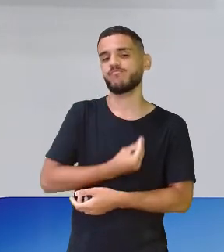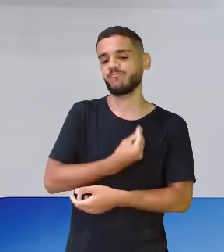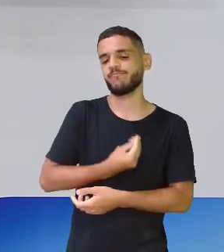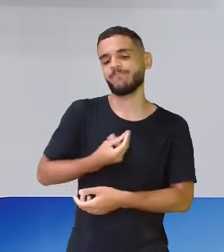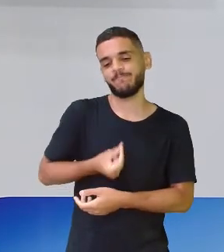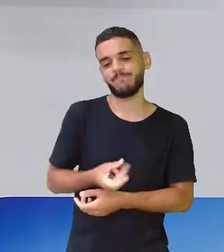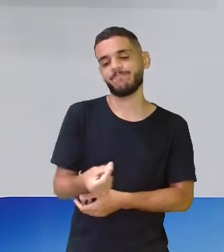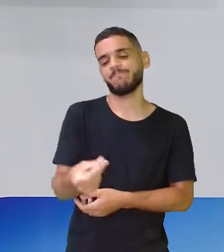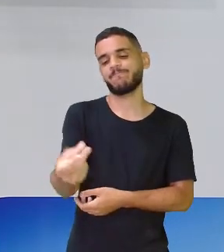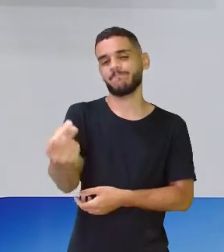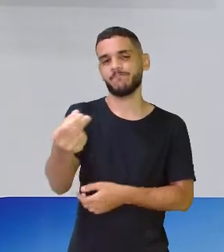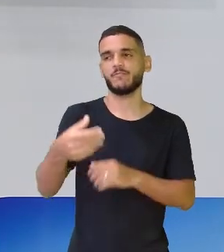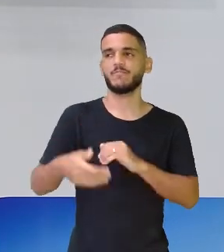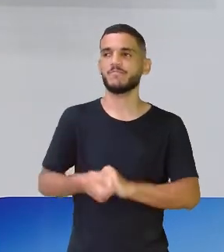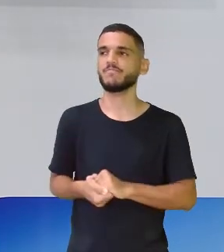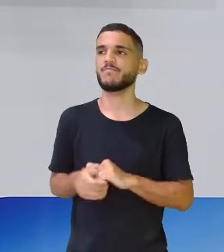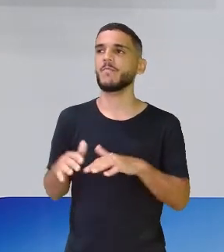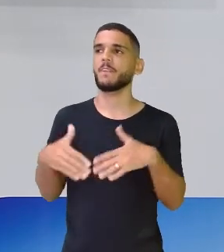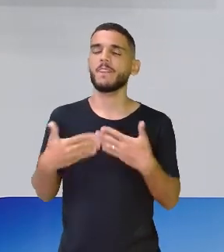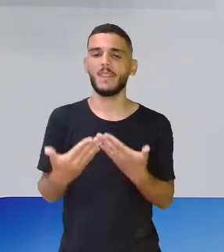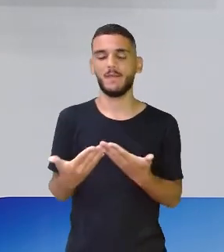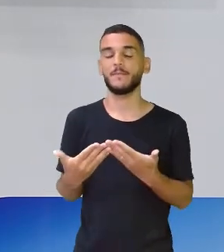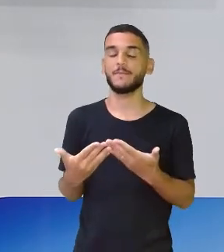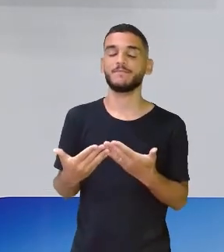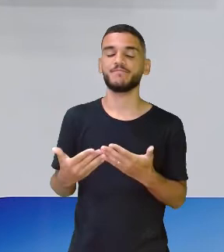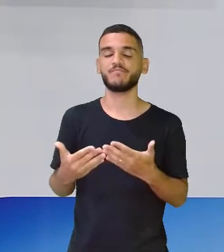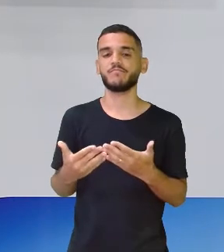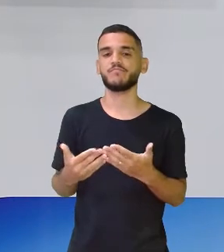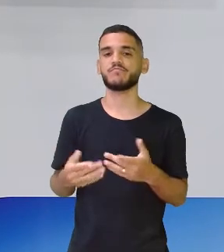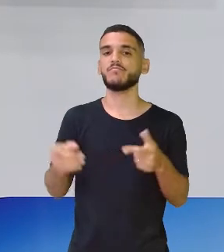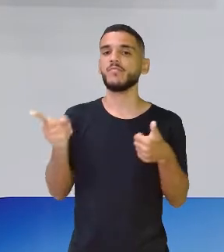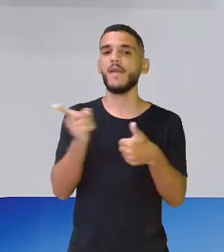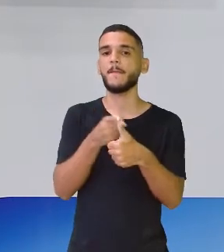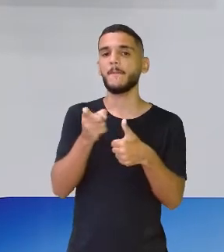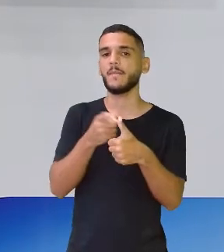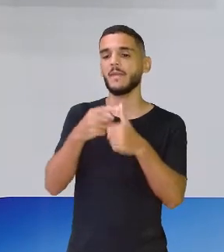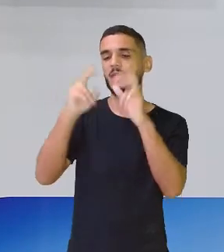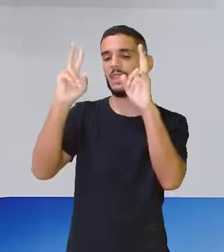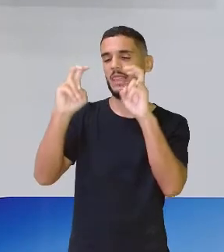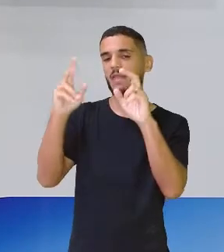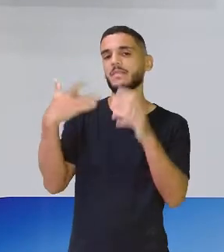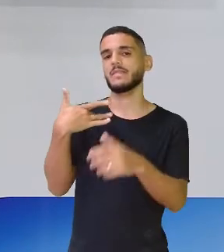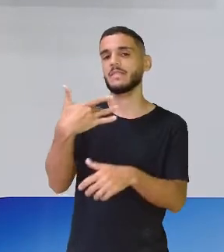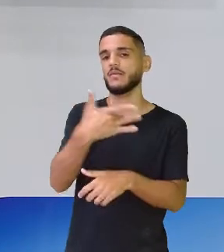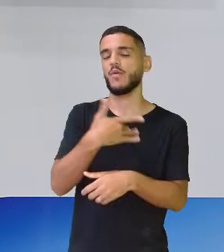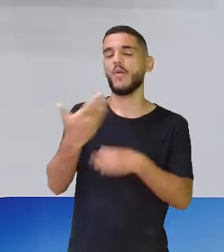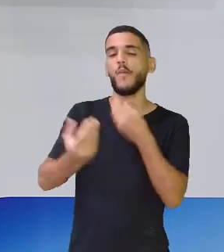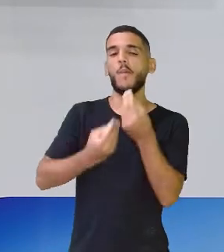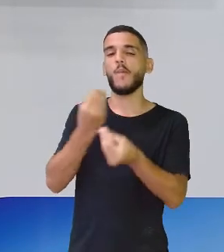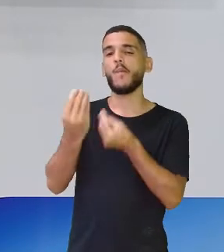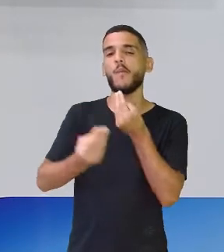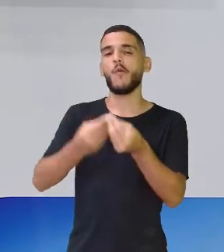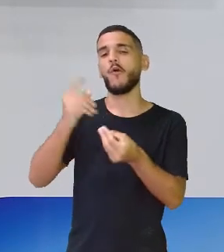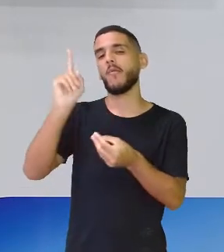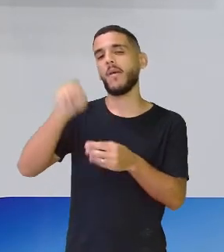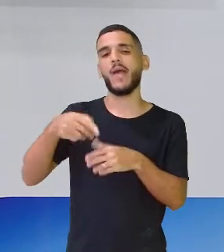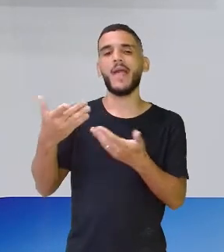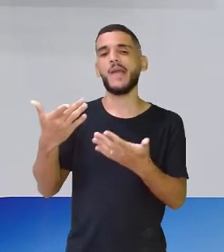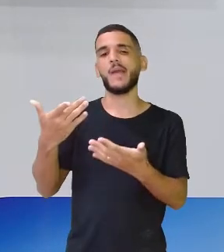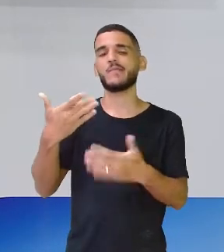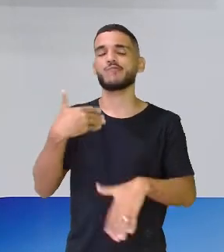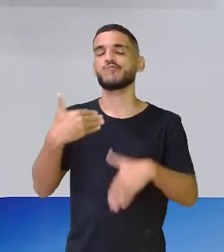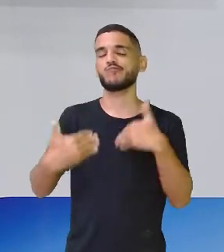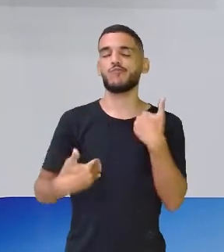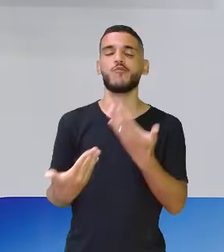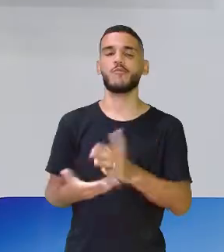Então, falando a respeito de saúde, um primeiro ponto de a gente pensar é a respeito de como funciona o nosso corpo. Vejam